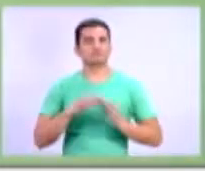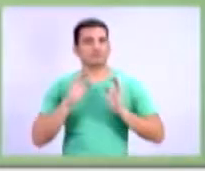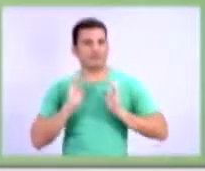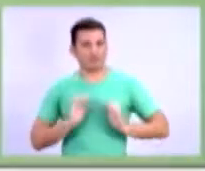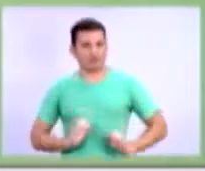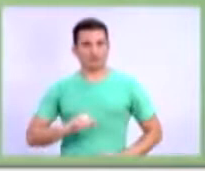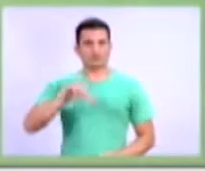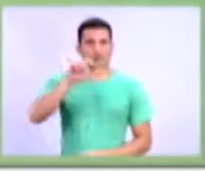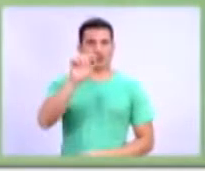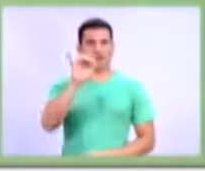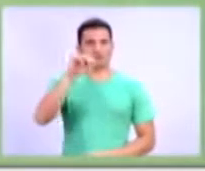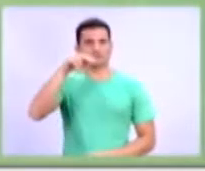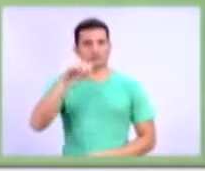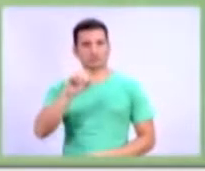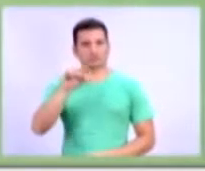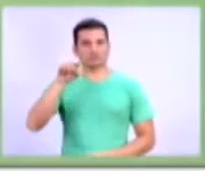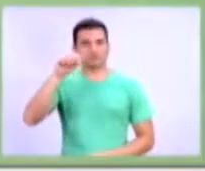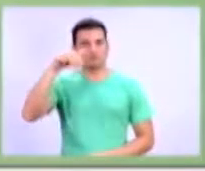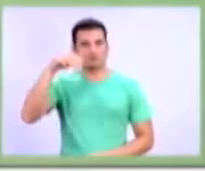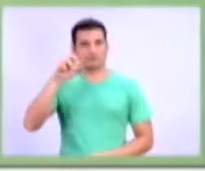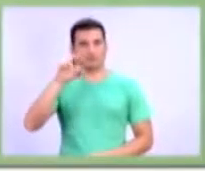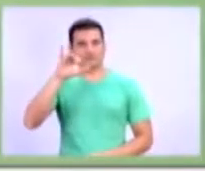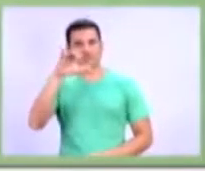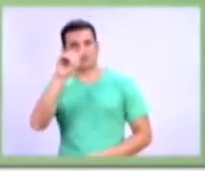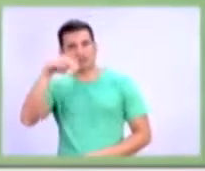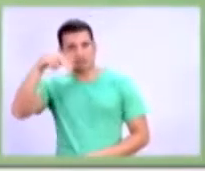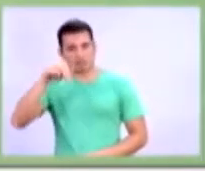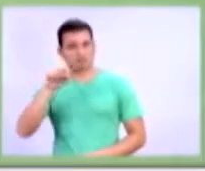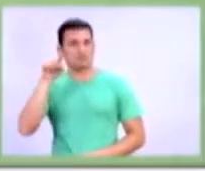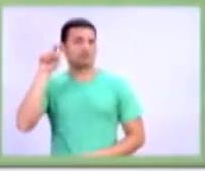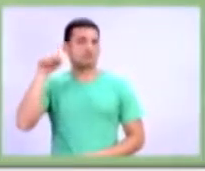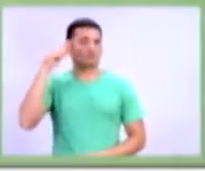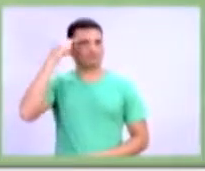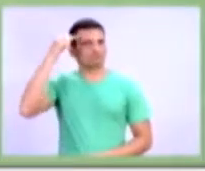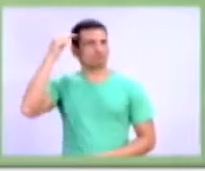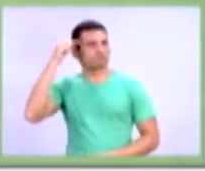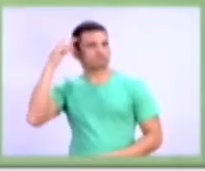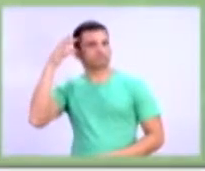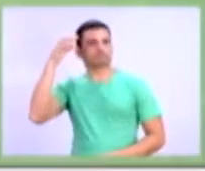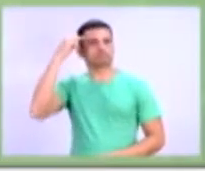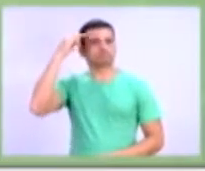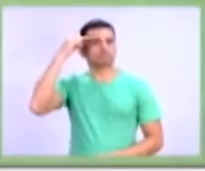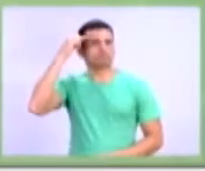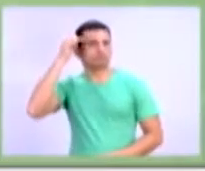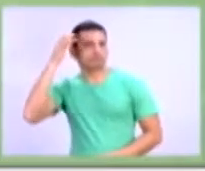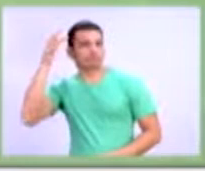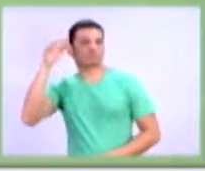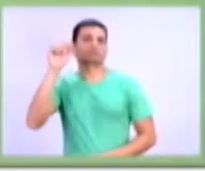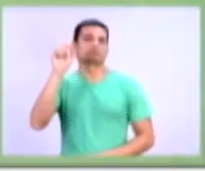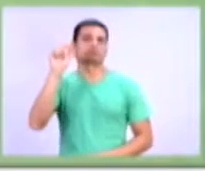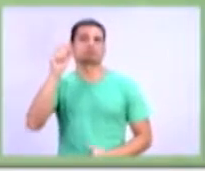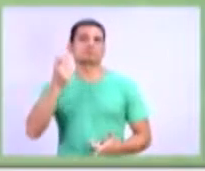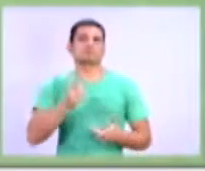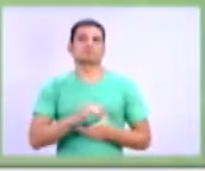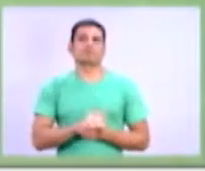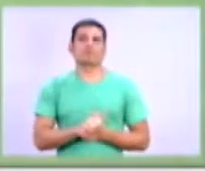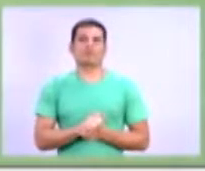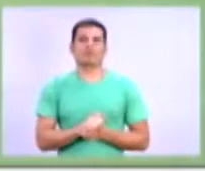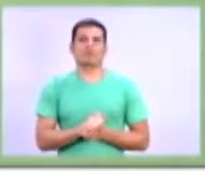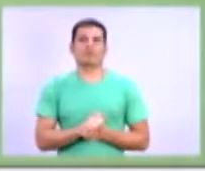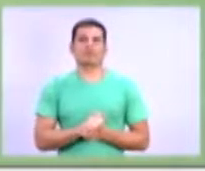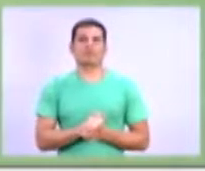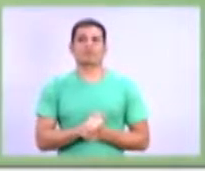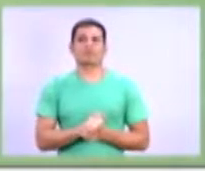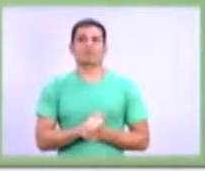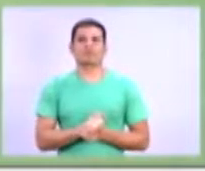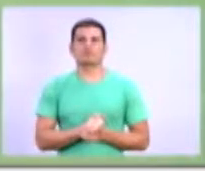ética latino-americana, ela é refletida, é a reflexão que se faz a respeito